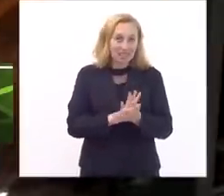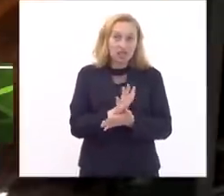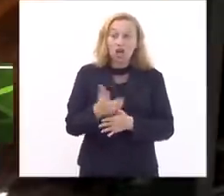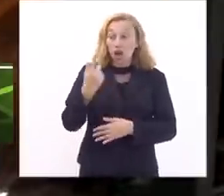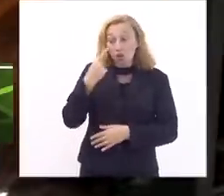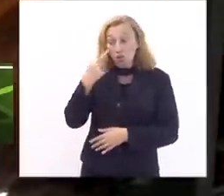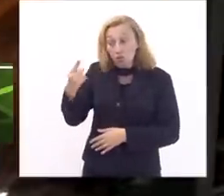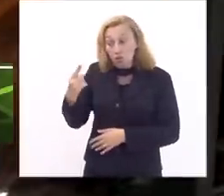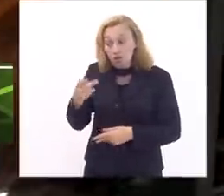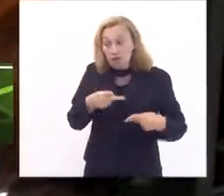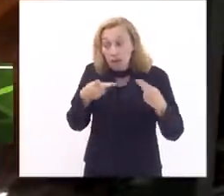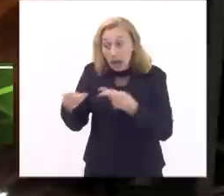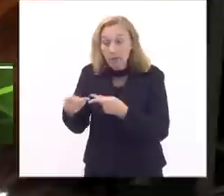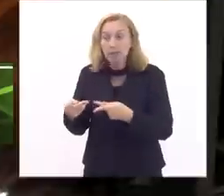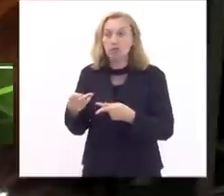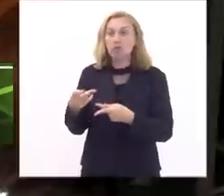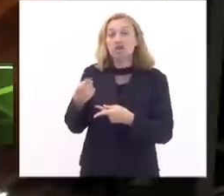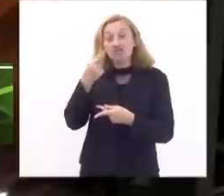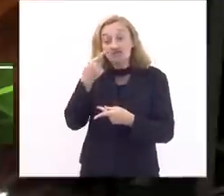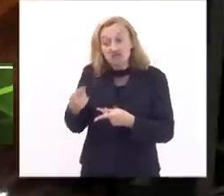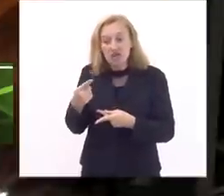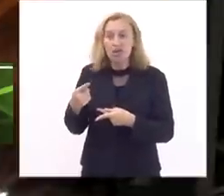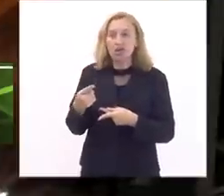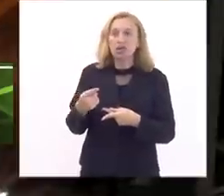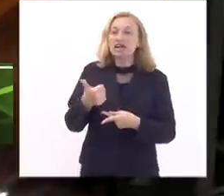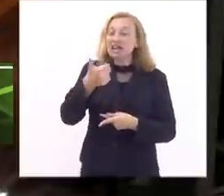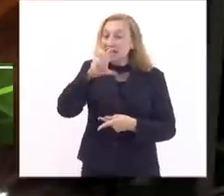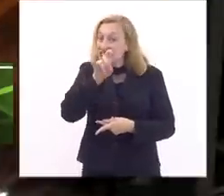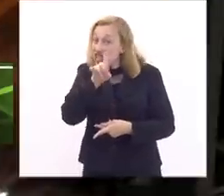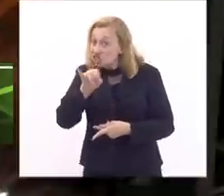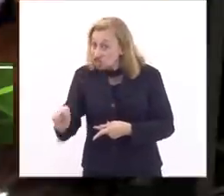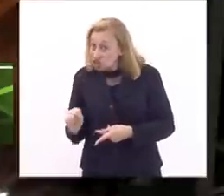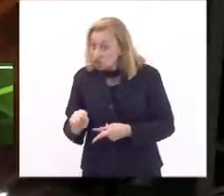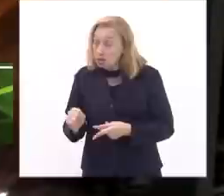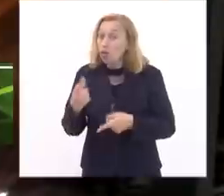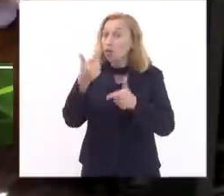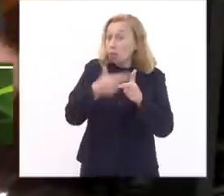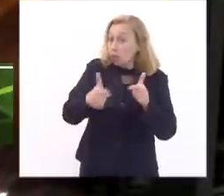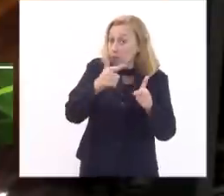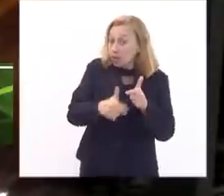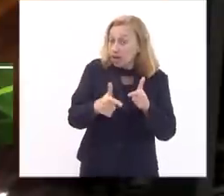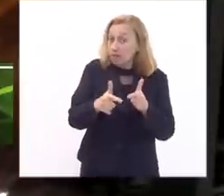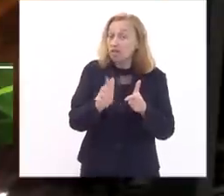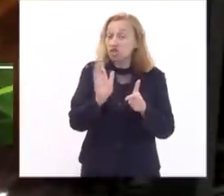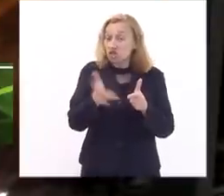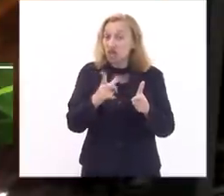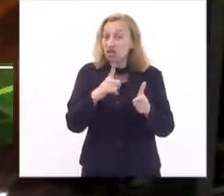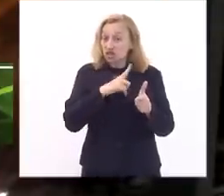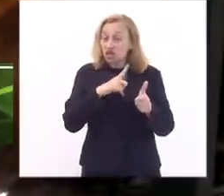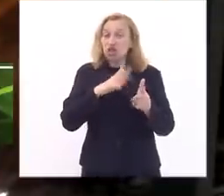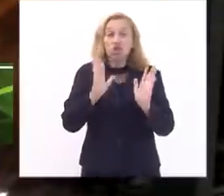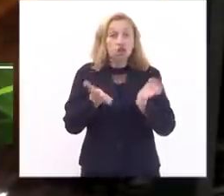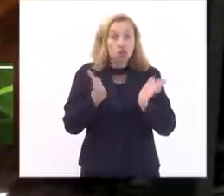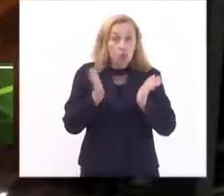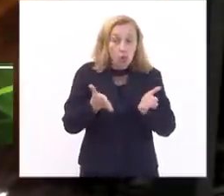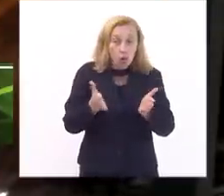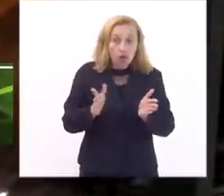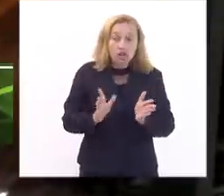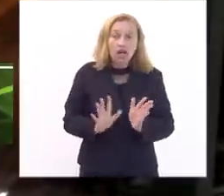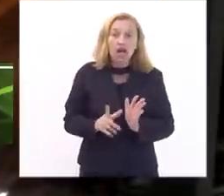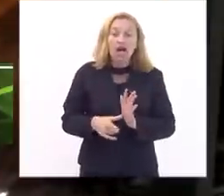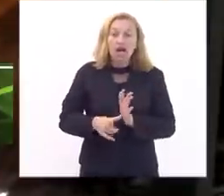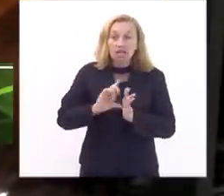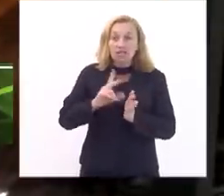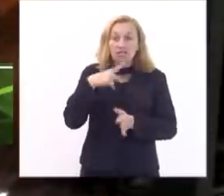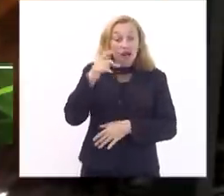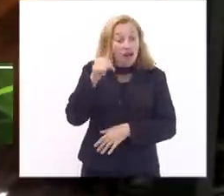lá pessoalmente e constatei. Eu estive lá 15 dias, o problema já se manifestava, e hoje, antes de fazer essa denúncia aqui,